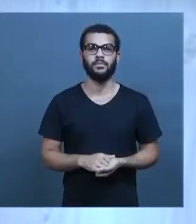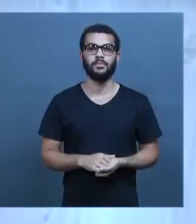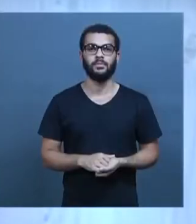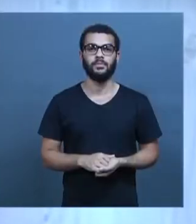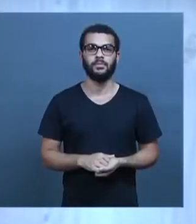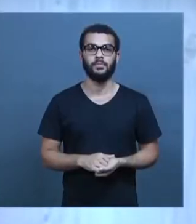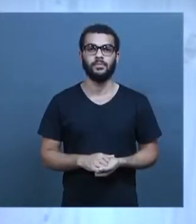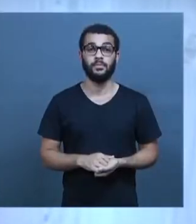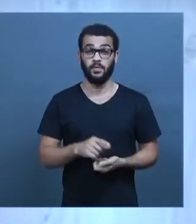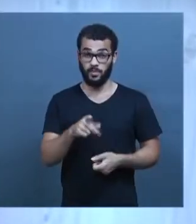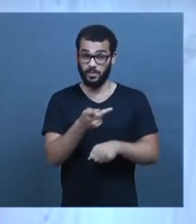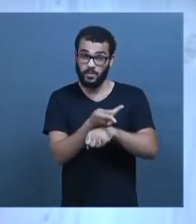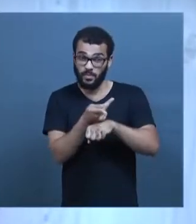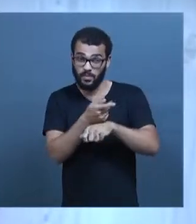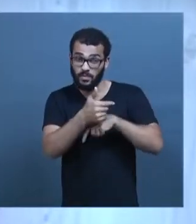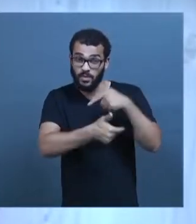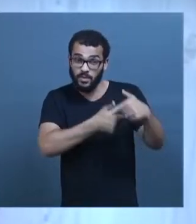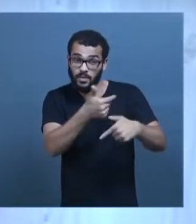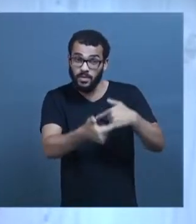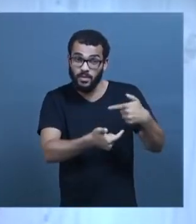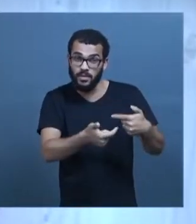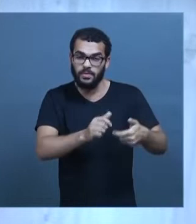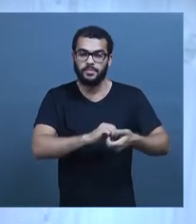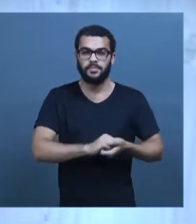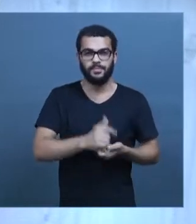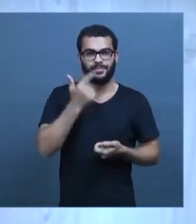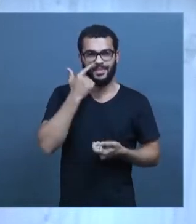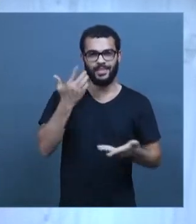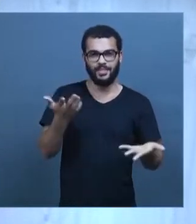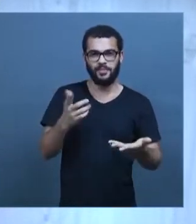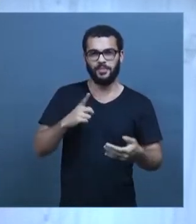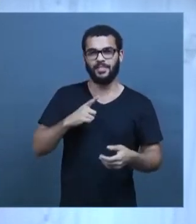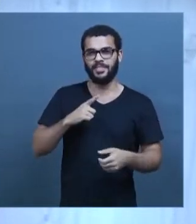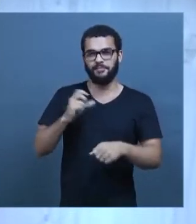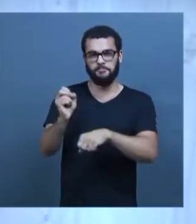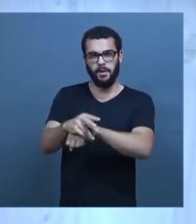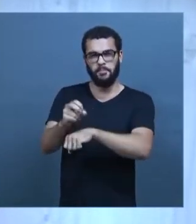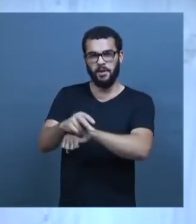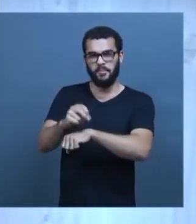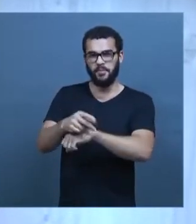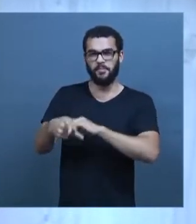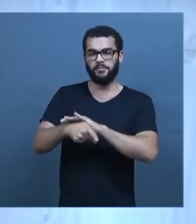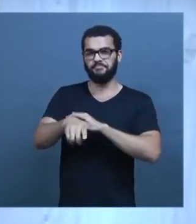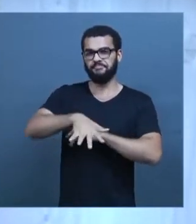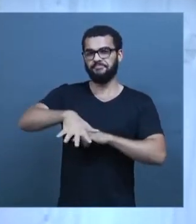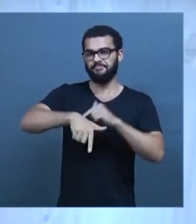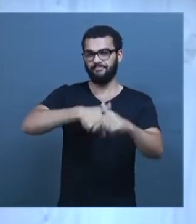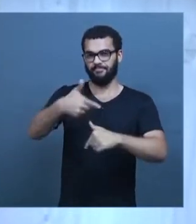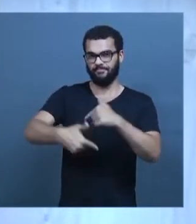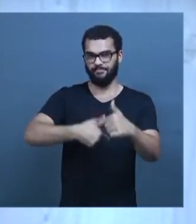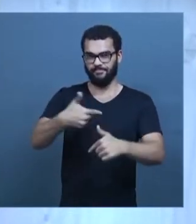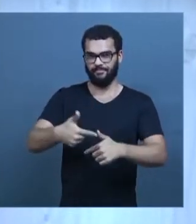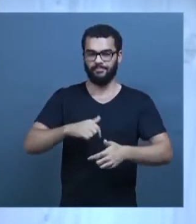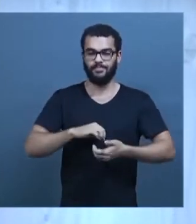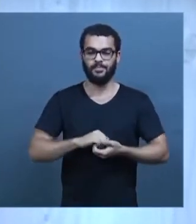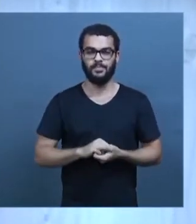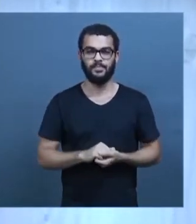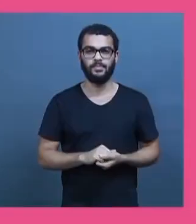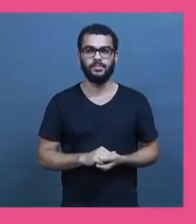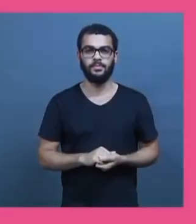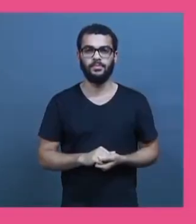E você, está à procura de uma oportunidade de emprego? Confira as vagas divulgadas no nosso quadro Mercado de Trabalho.